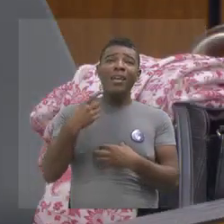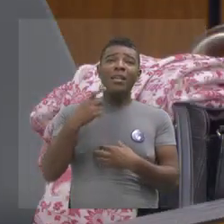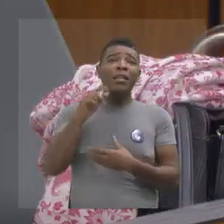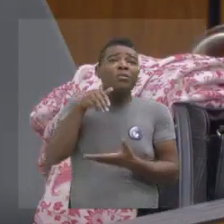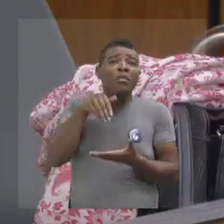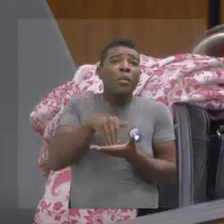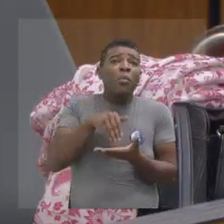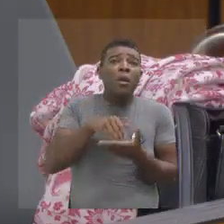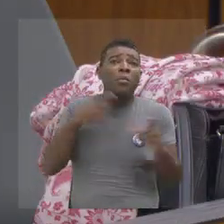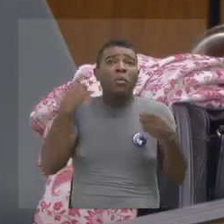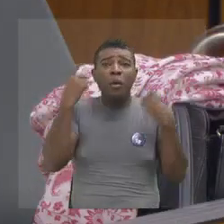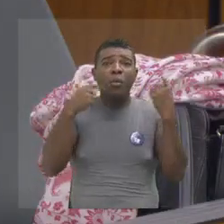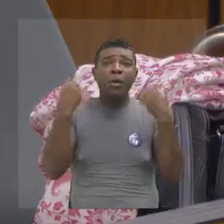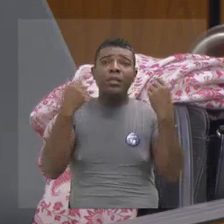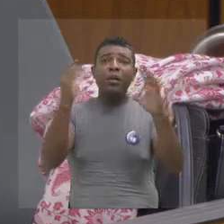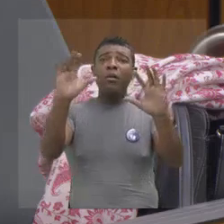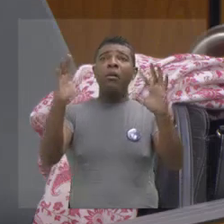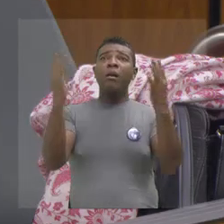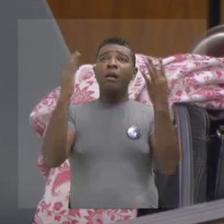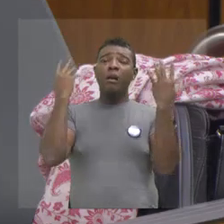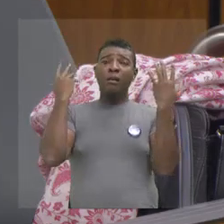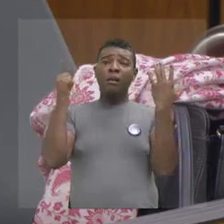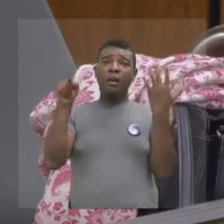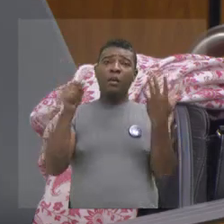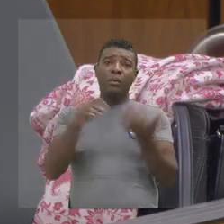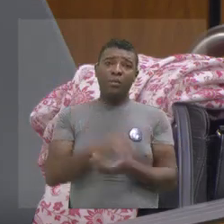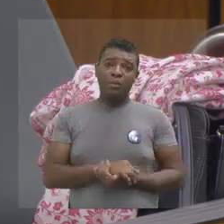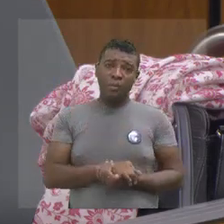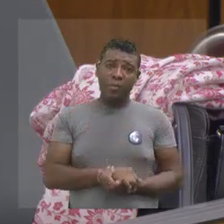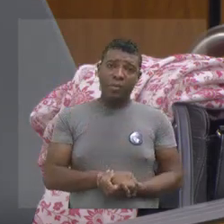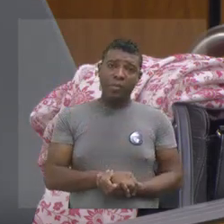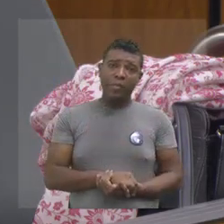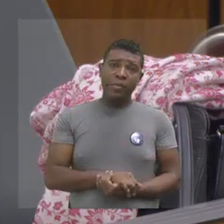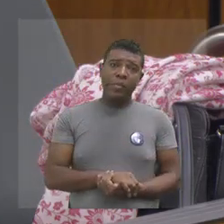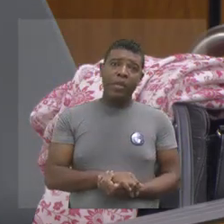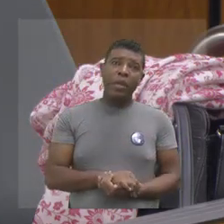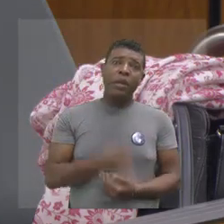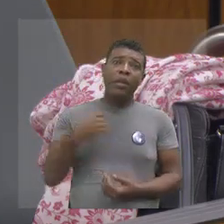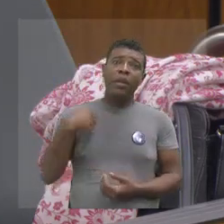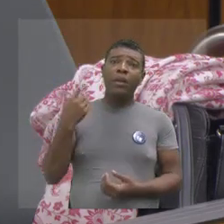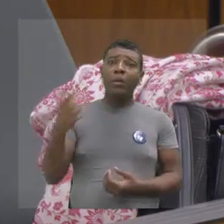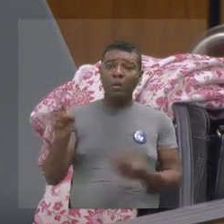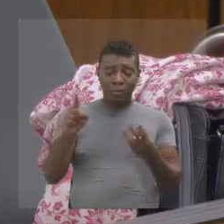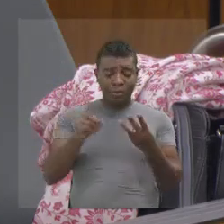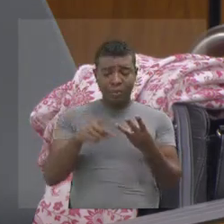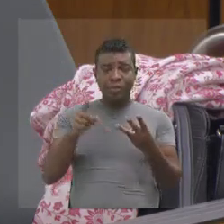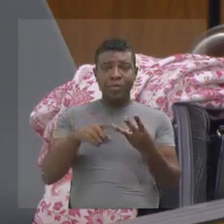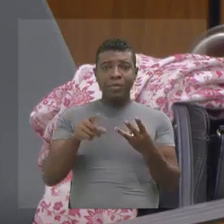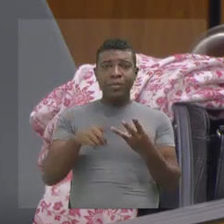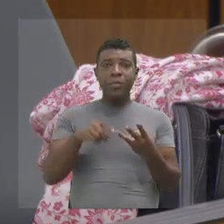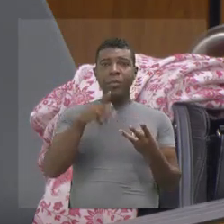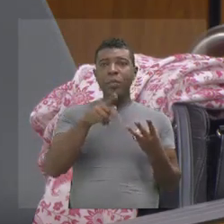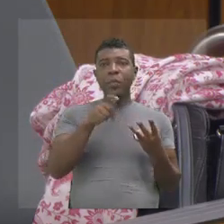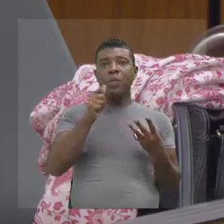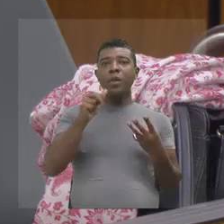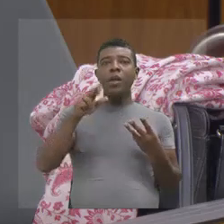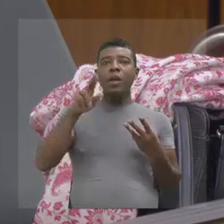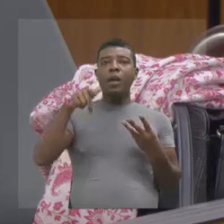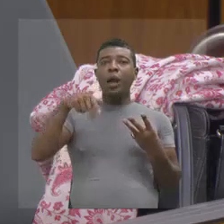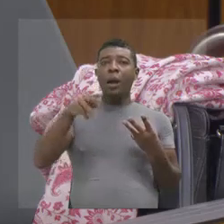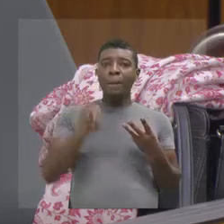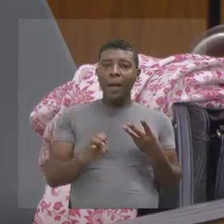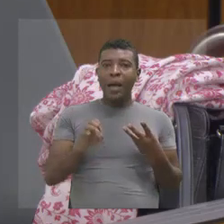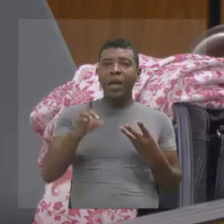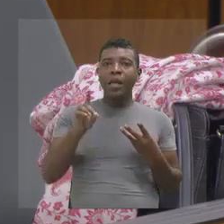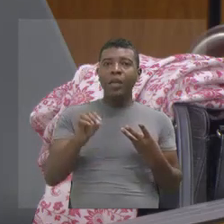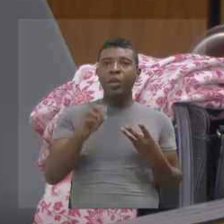com o nosso patrimônio ambiental é outra questão que eu gostaria de saber em relação ao Parque do Rio Doce aí se eu preciso pegar